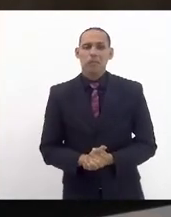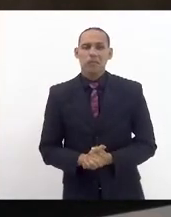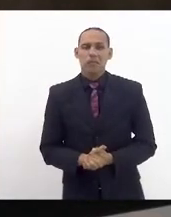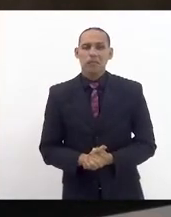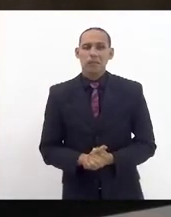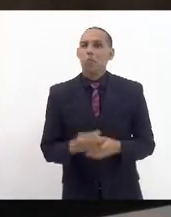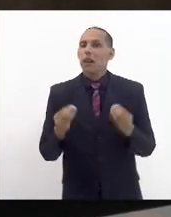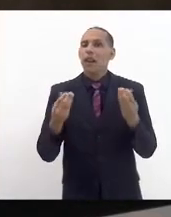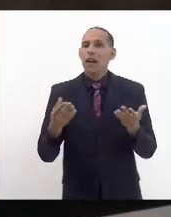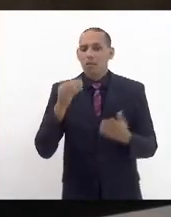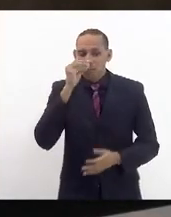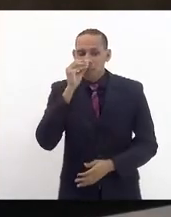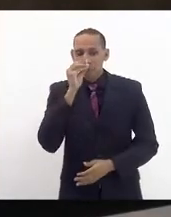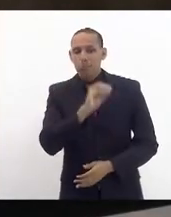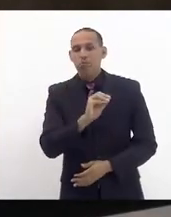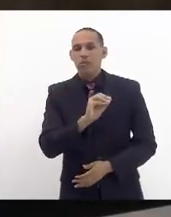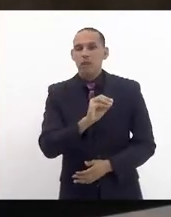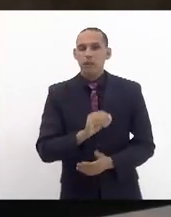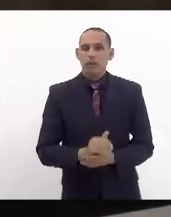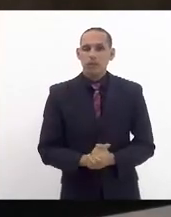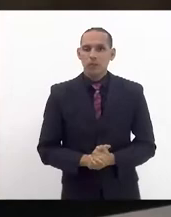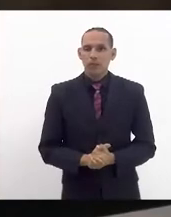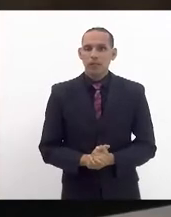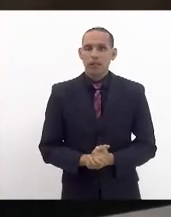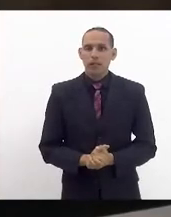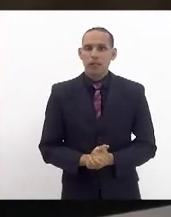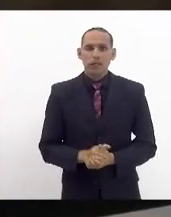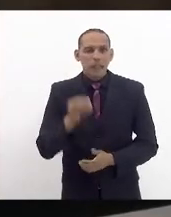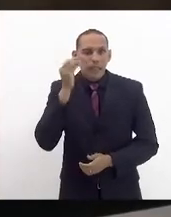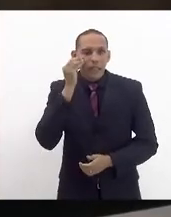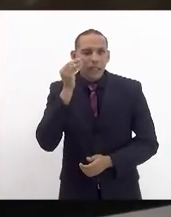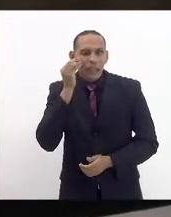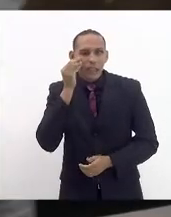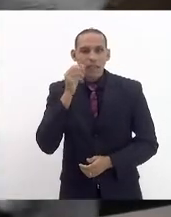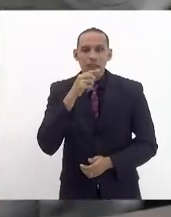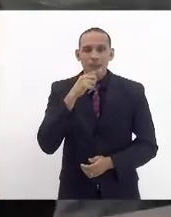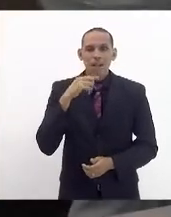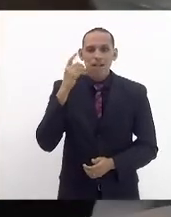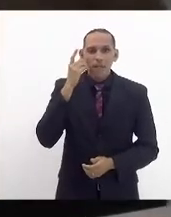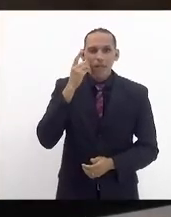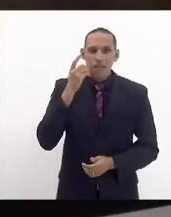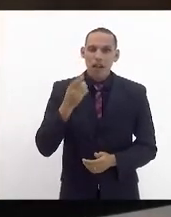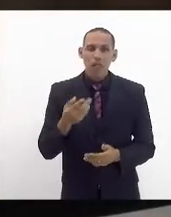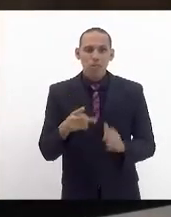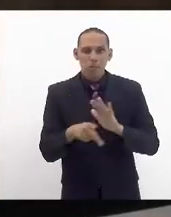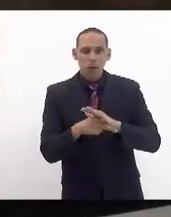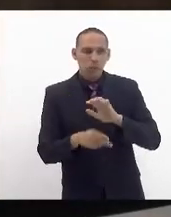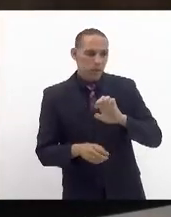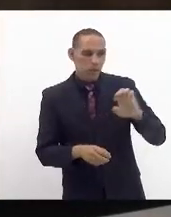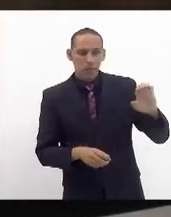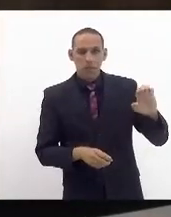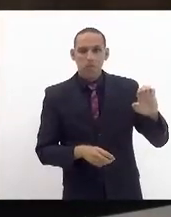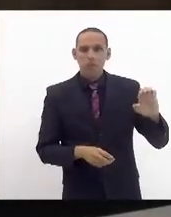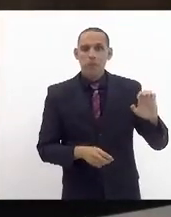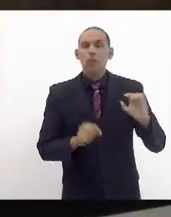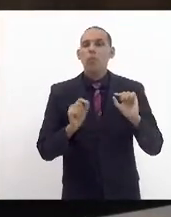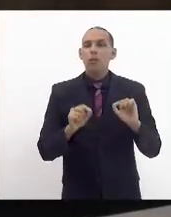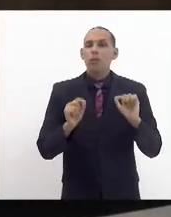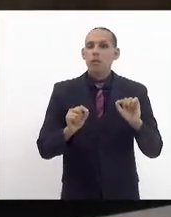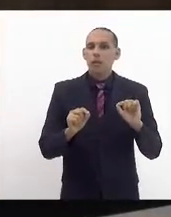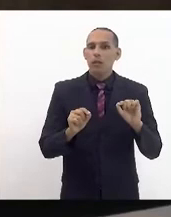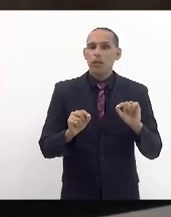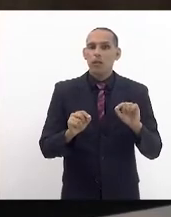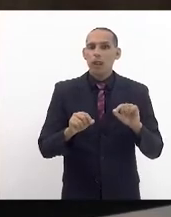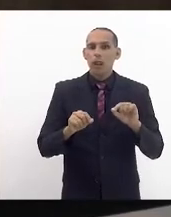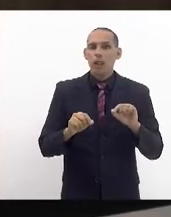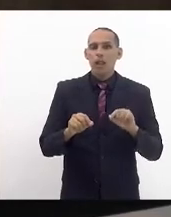para repudiar a tentativa de deputadas da esquerda de satanizar